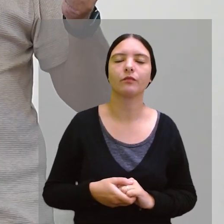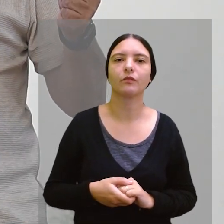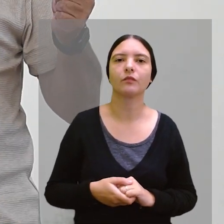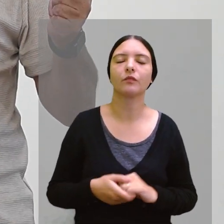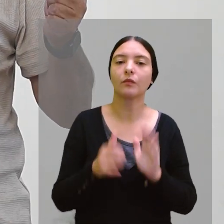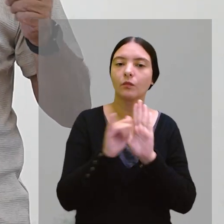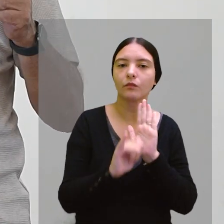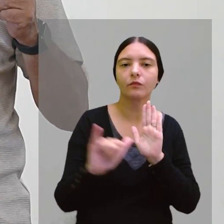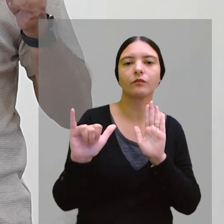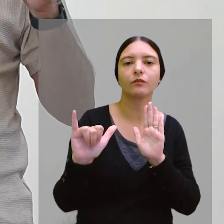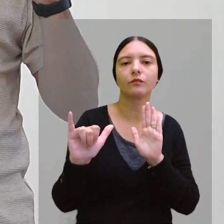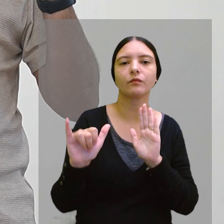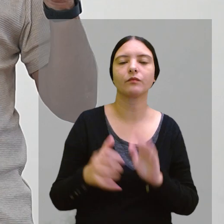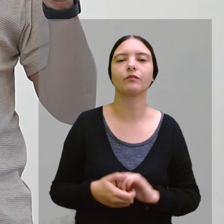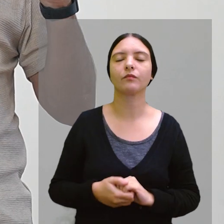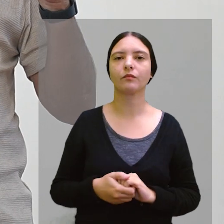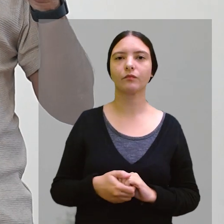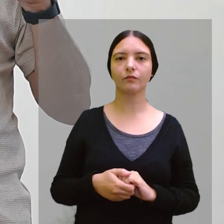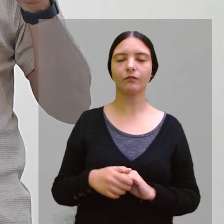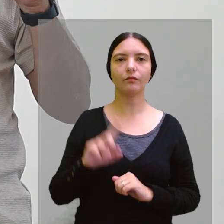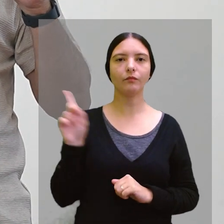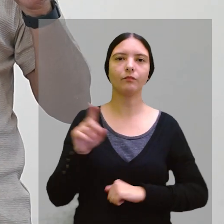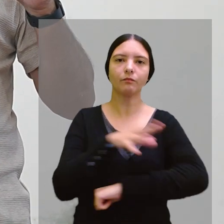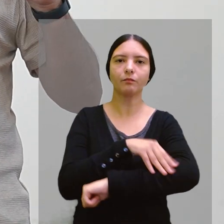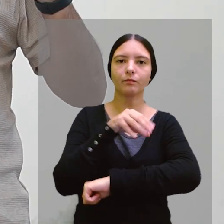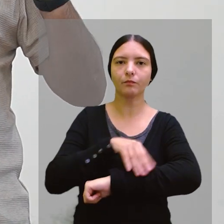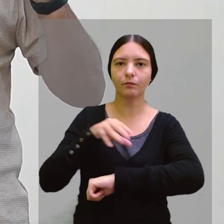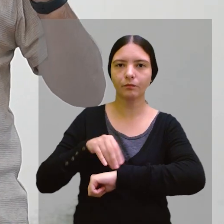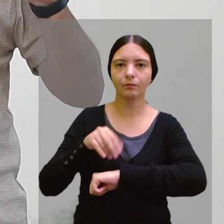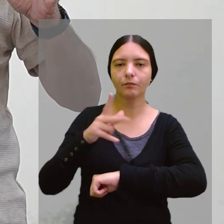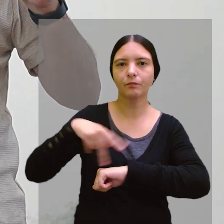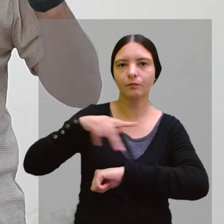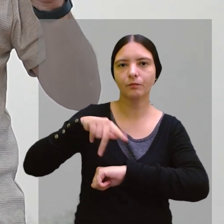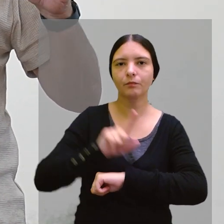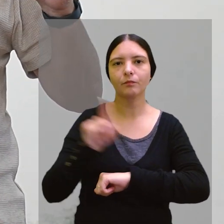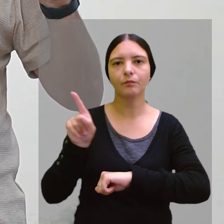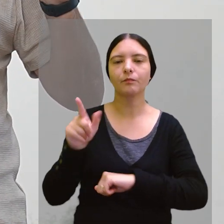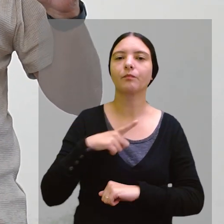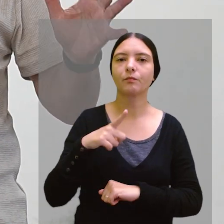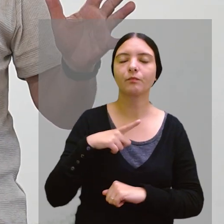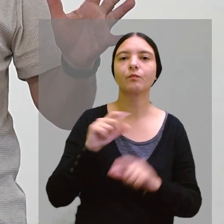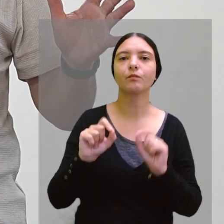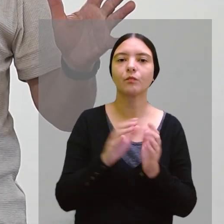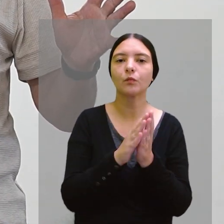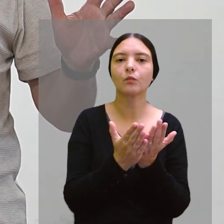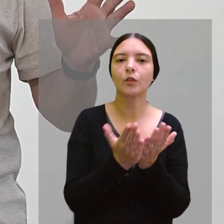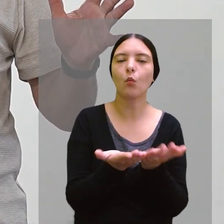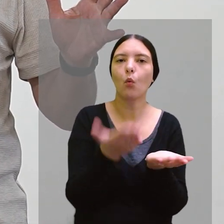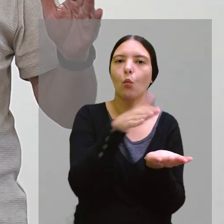saiu uma notícia de que na Suécia eles tinham acabado com os